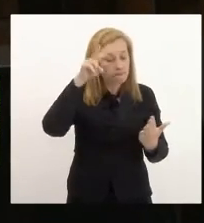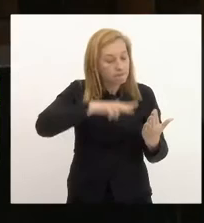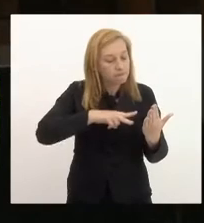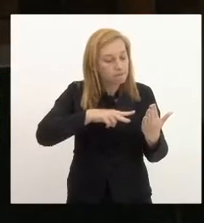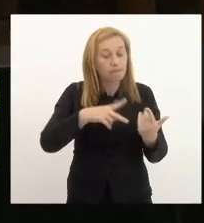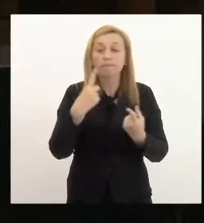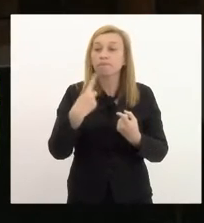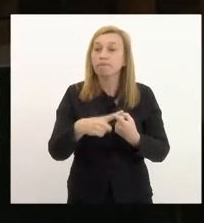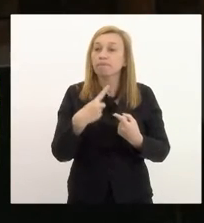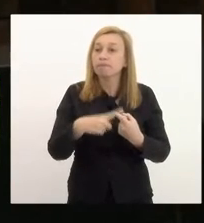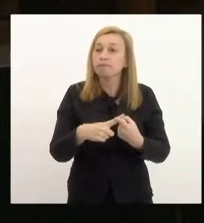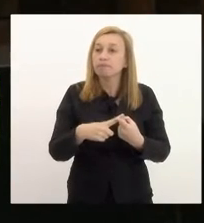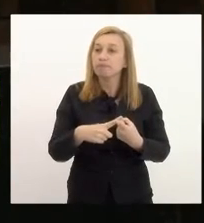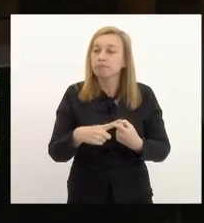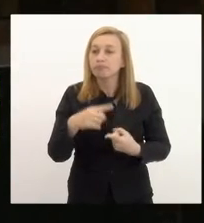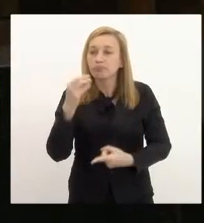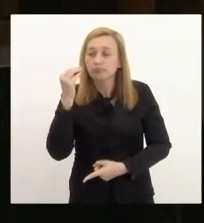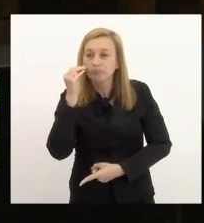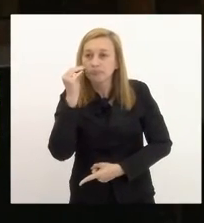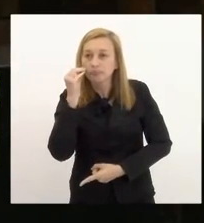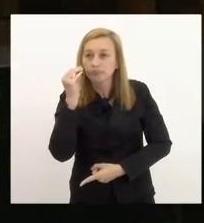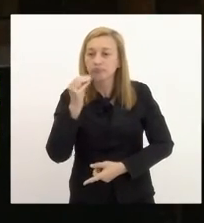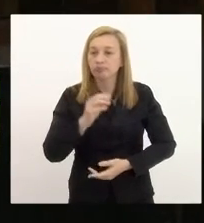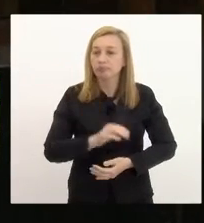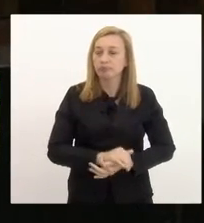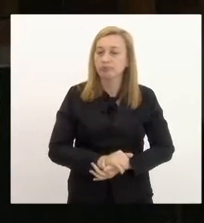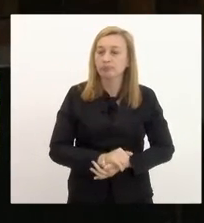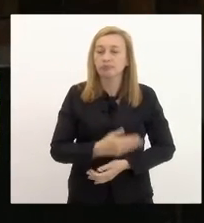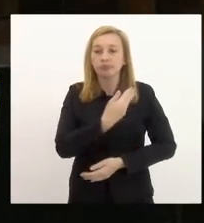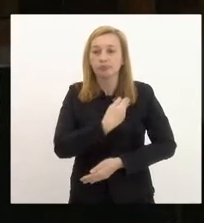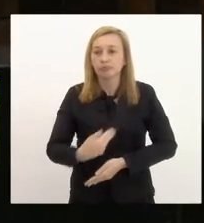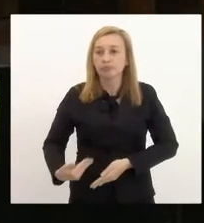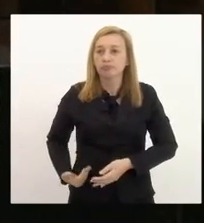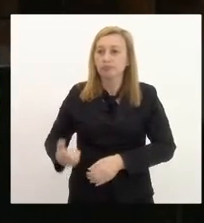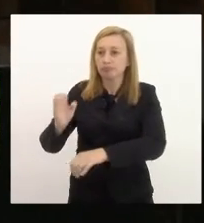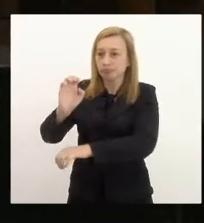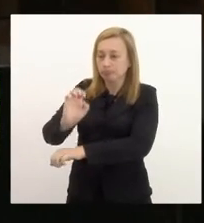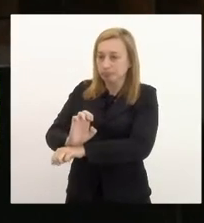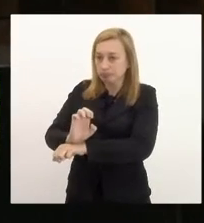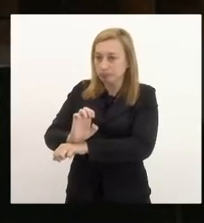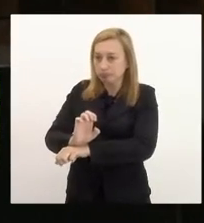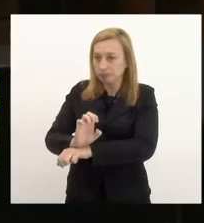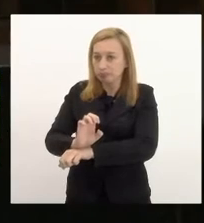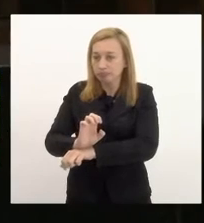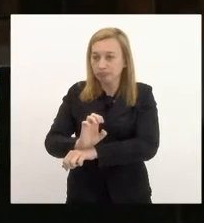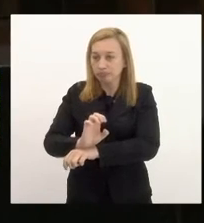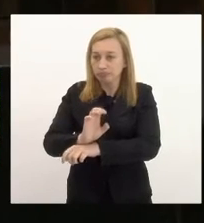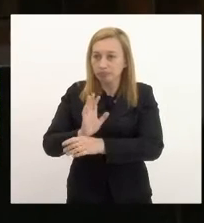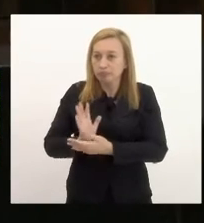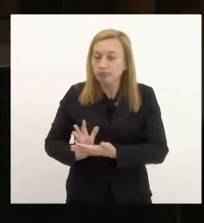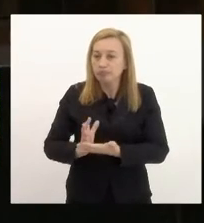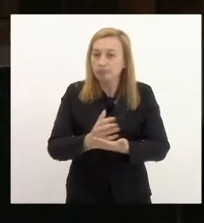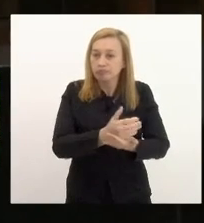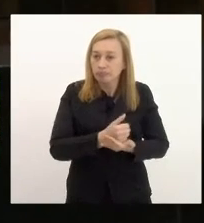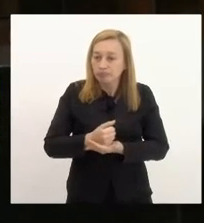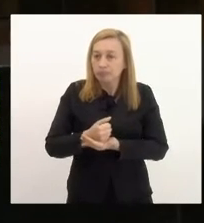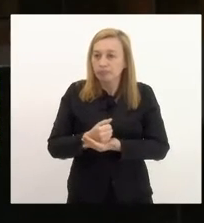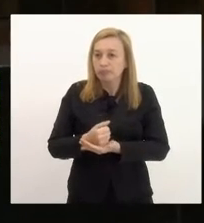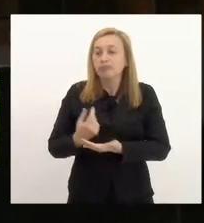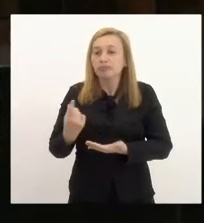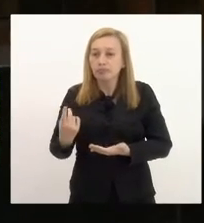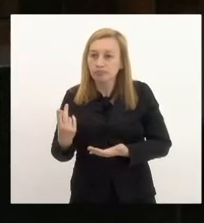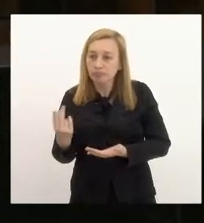porque é um oportunidade do governador do Estado de recuperar essas contas e